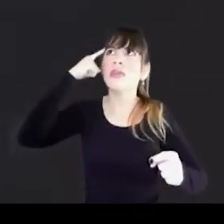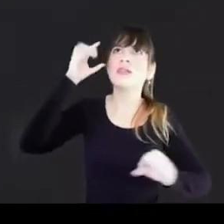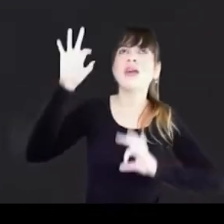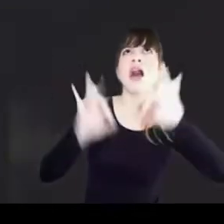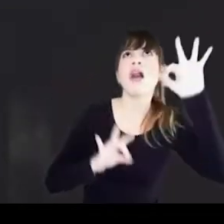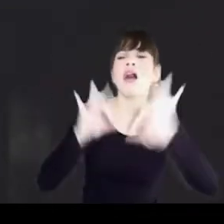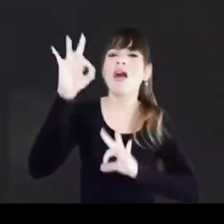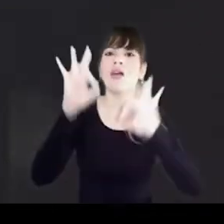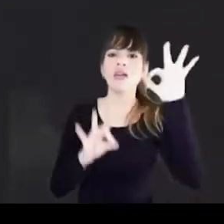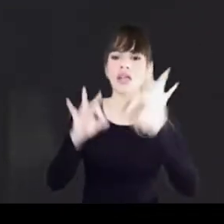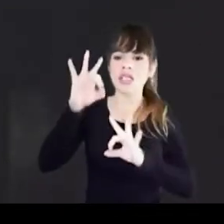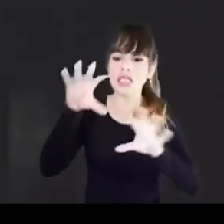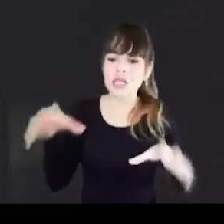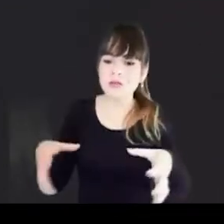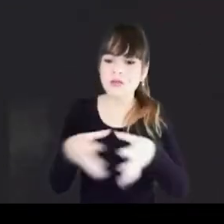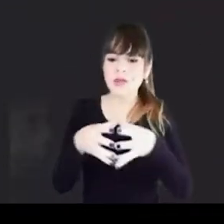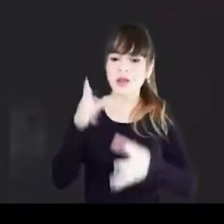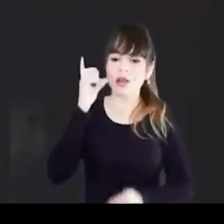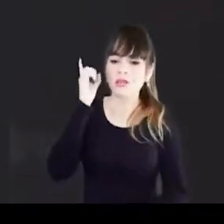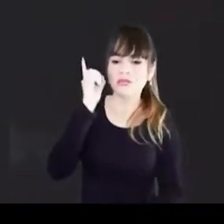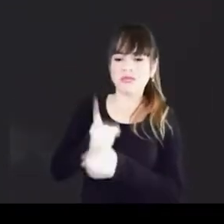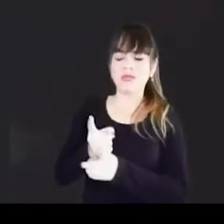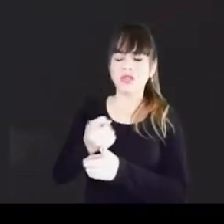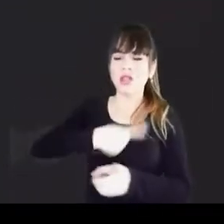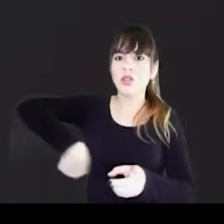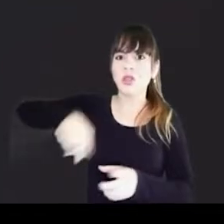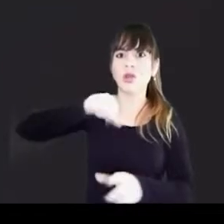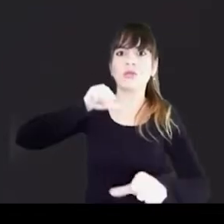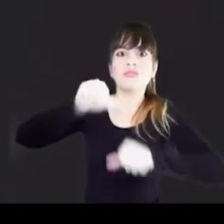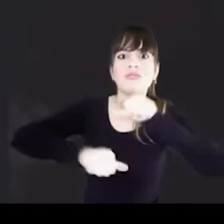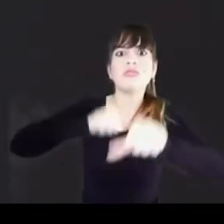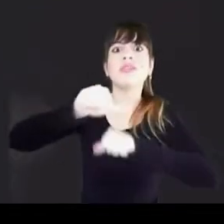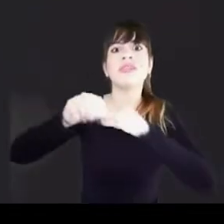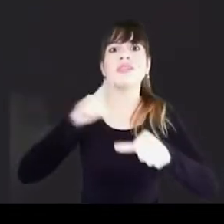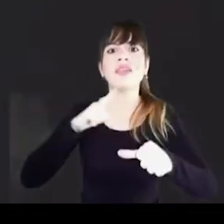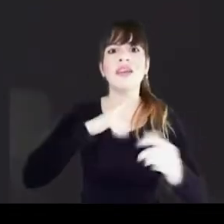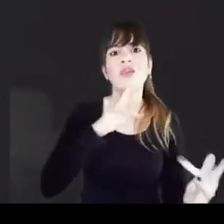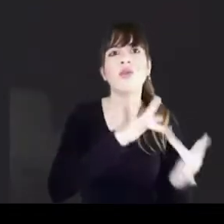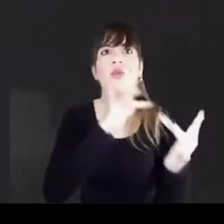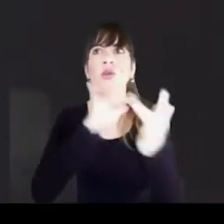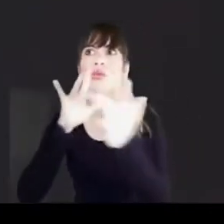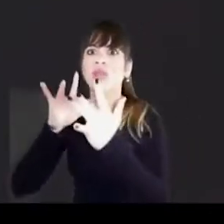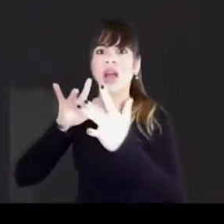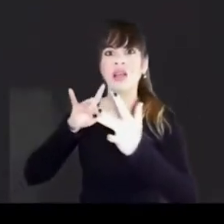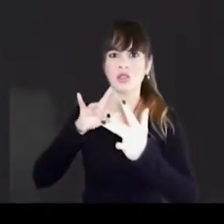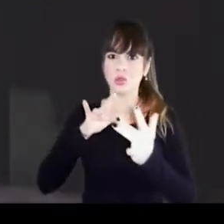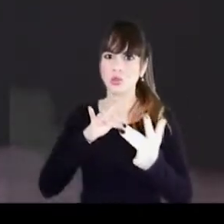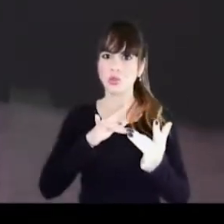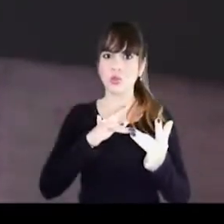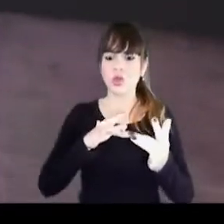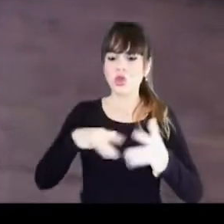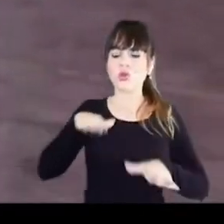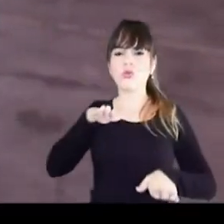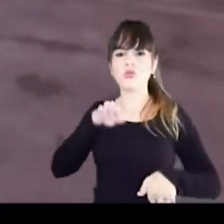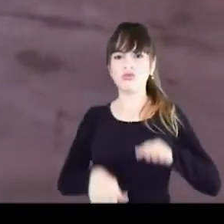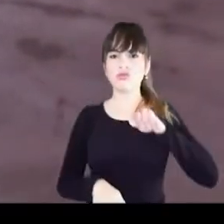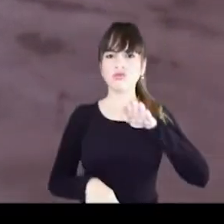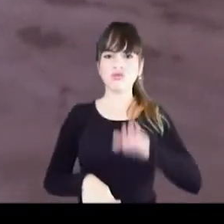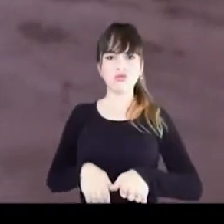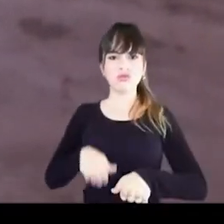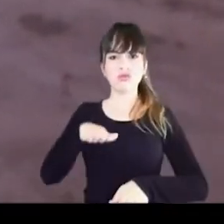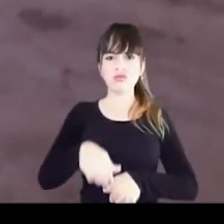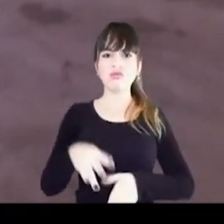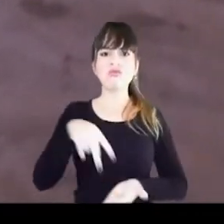desse fragmento dessa célula para mim, porque de repente dentro dessa coisa da ritualidade tem também um contato com o chão, né,